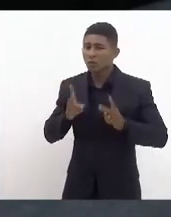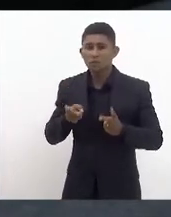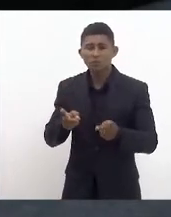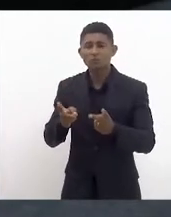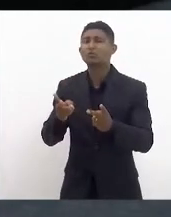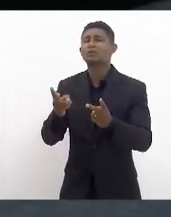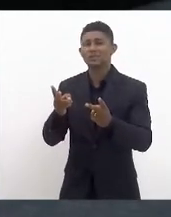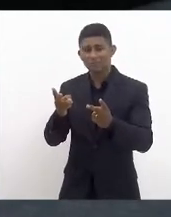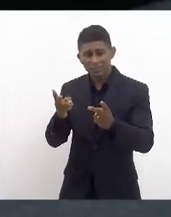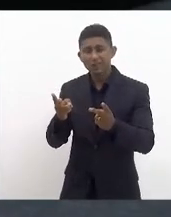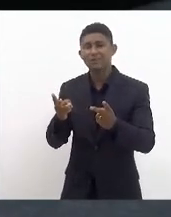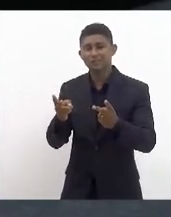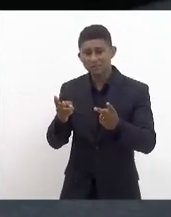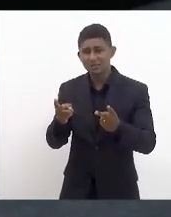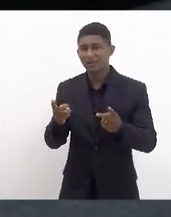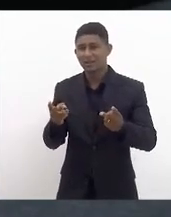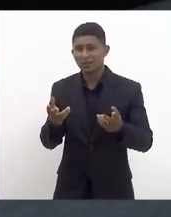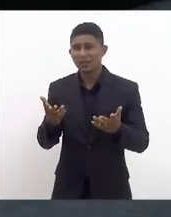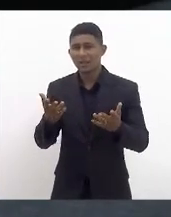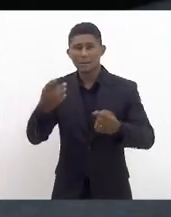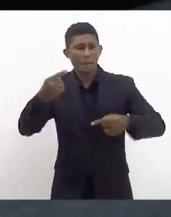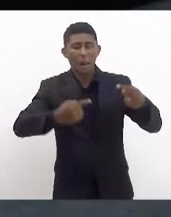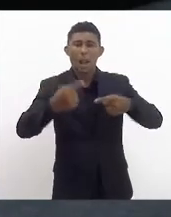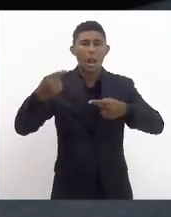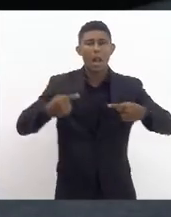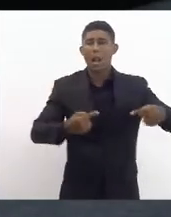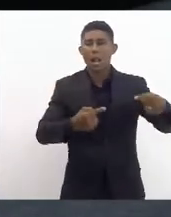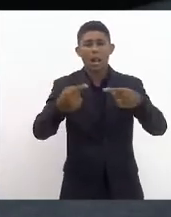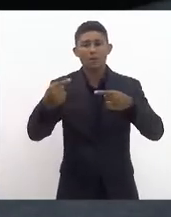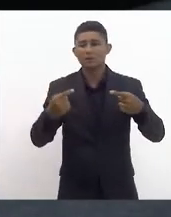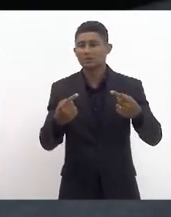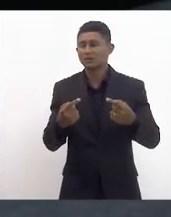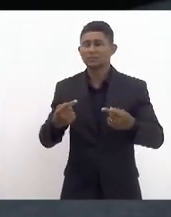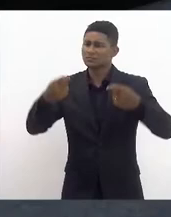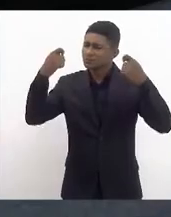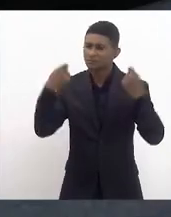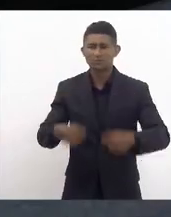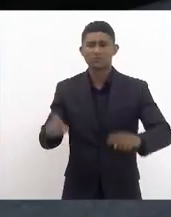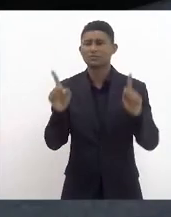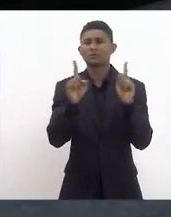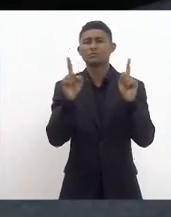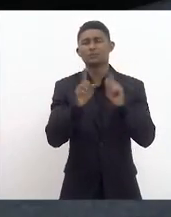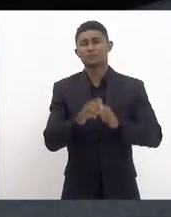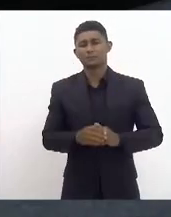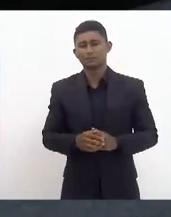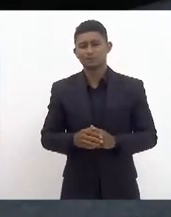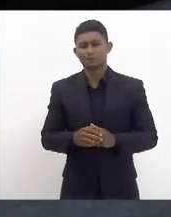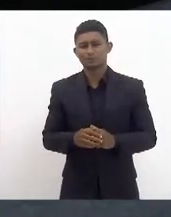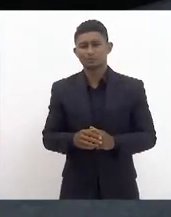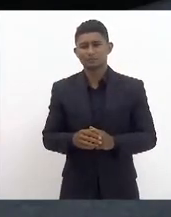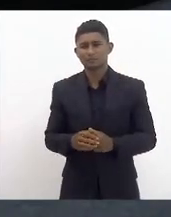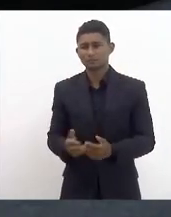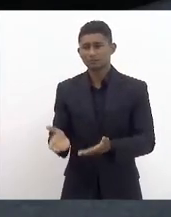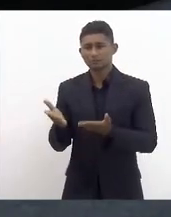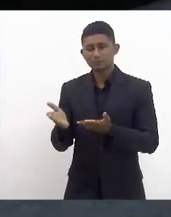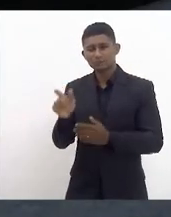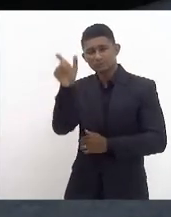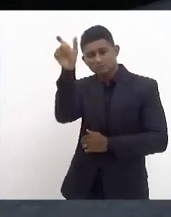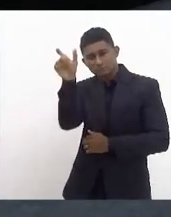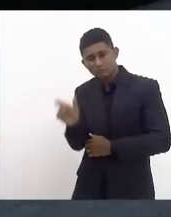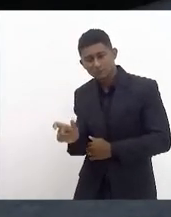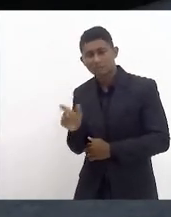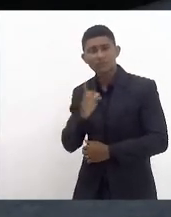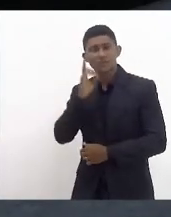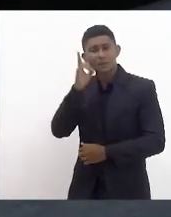mesmo expediente para criar fato político. Ele não precisa. Um cara que é o deputado mais votado